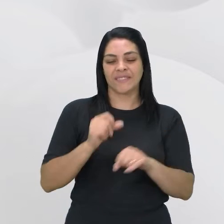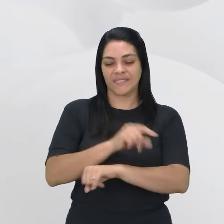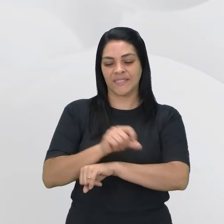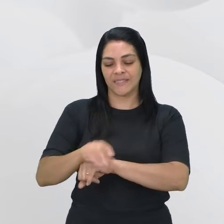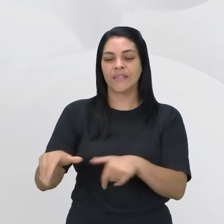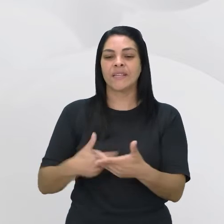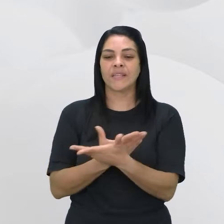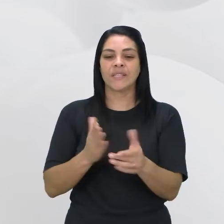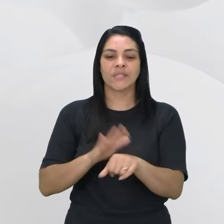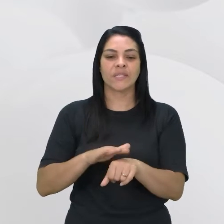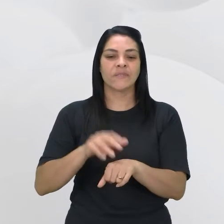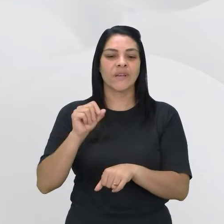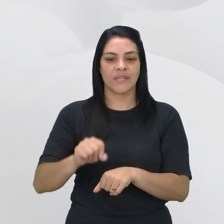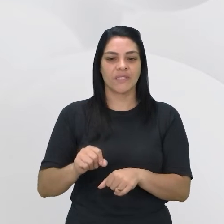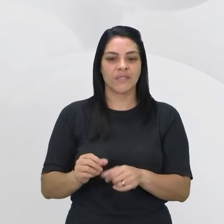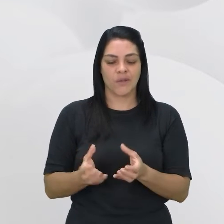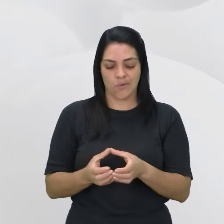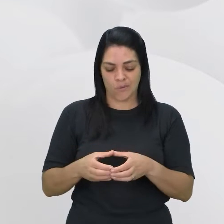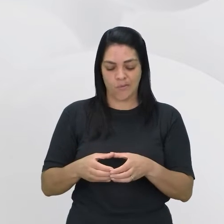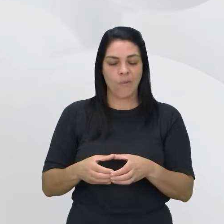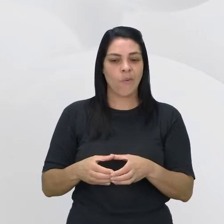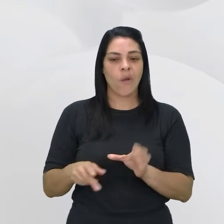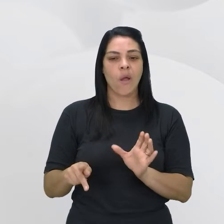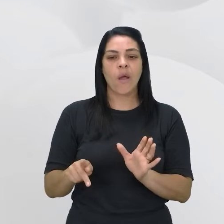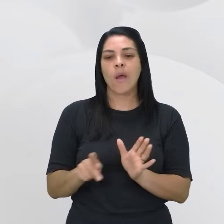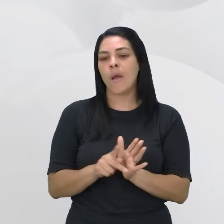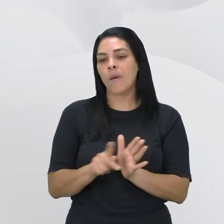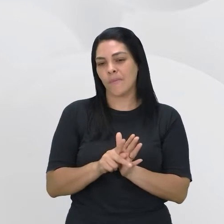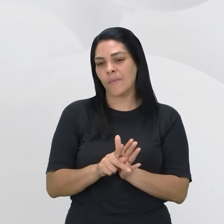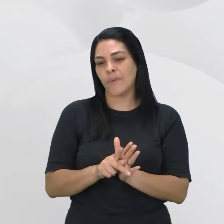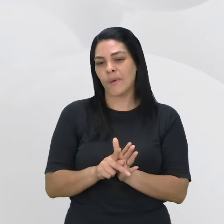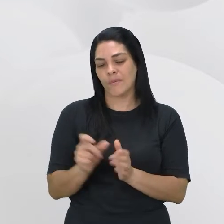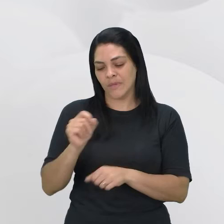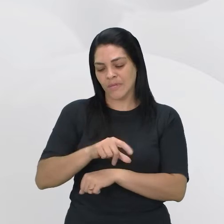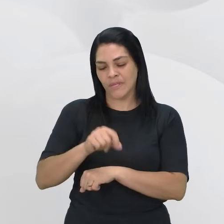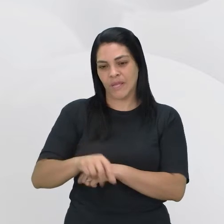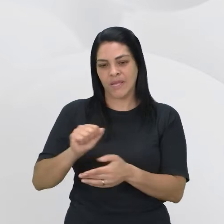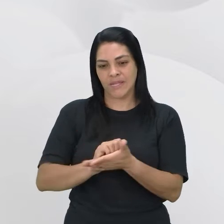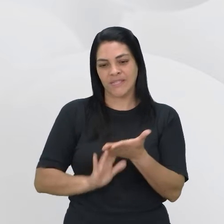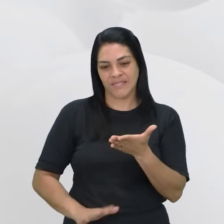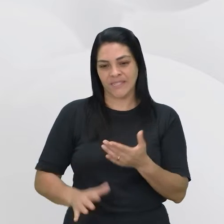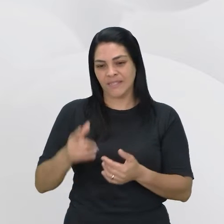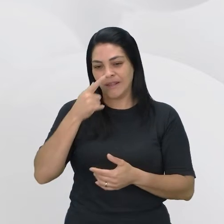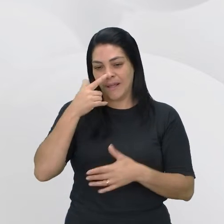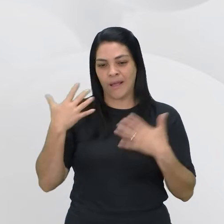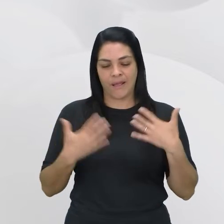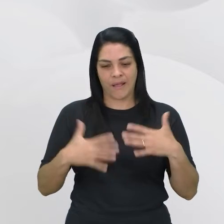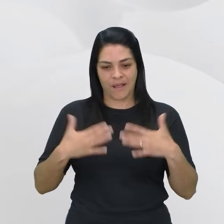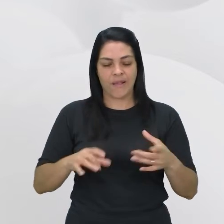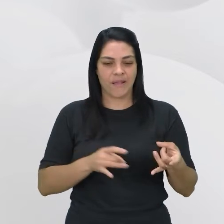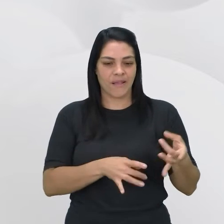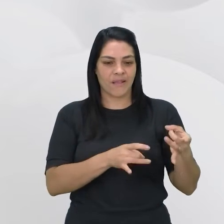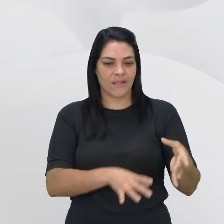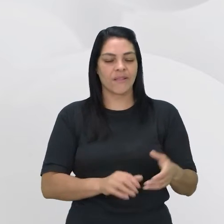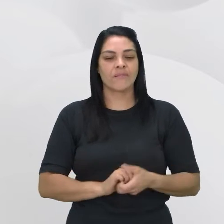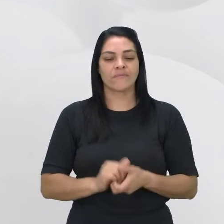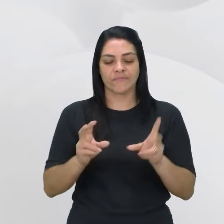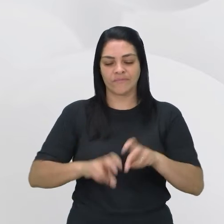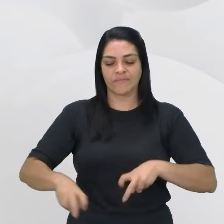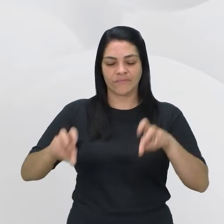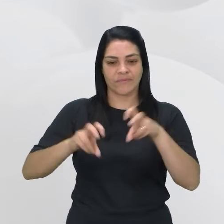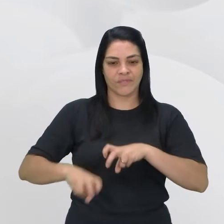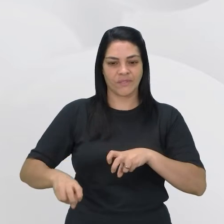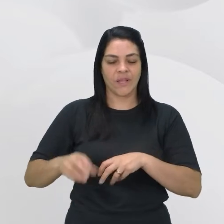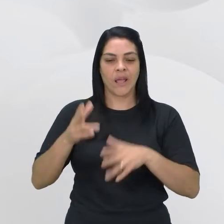faz uma bomba de semente, né? Que é uma atividade inspirada numa técnica da agricultura natural, em